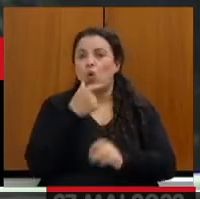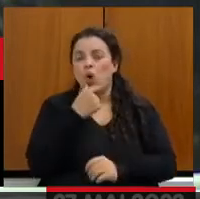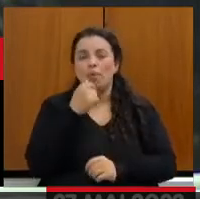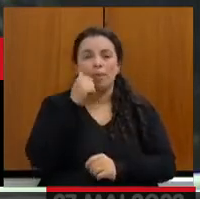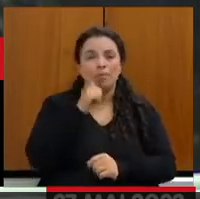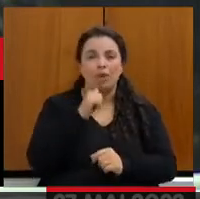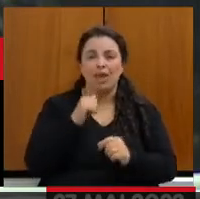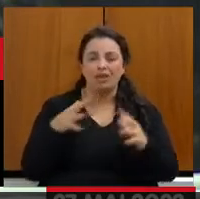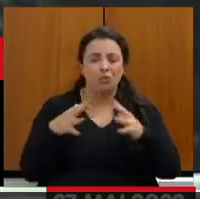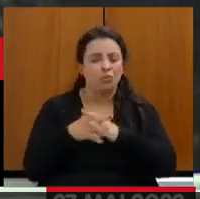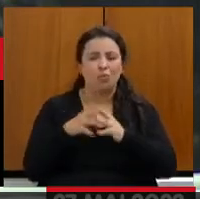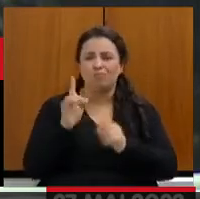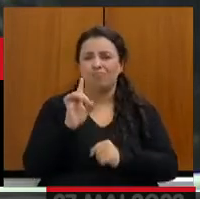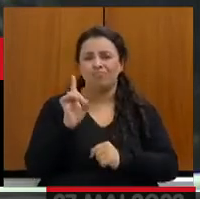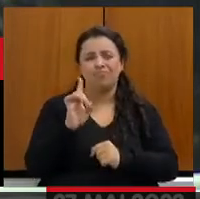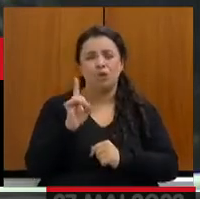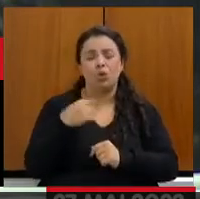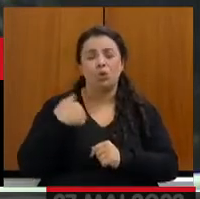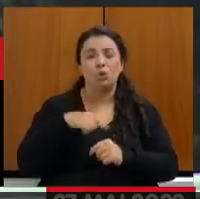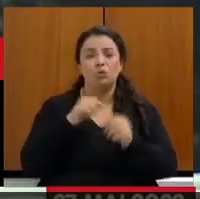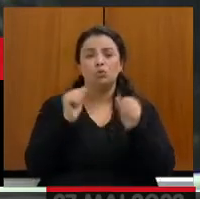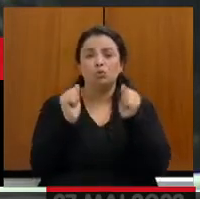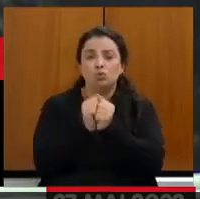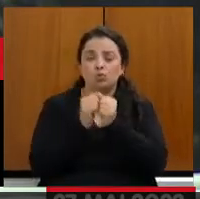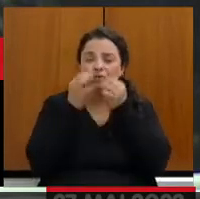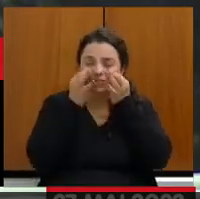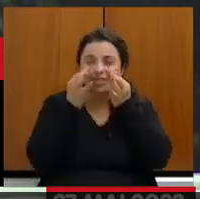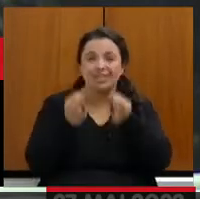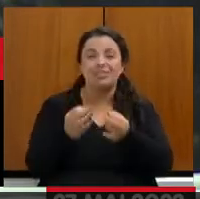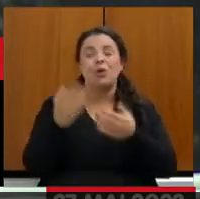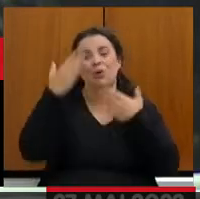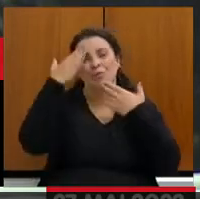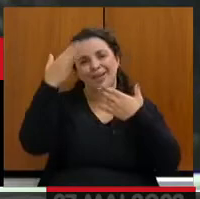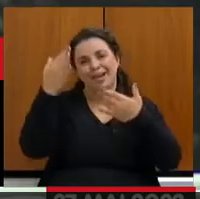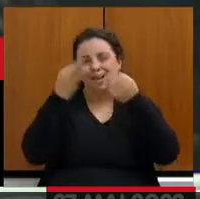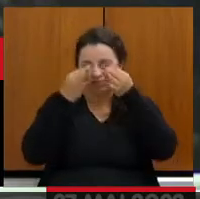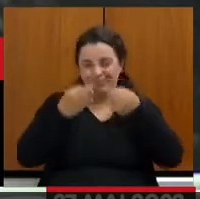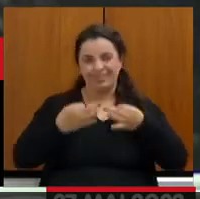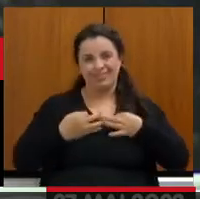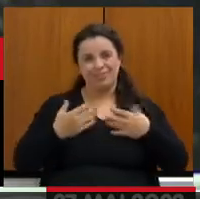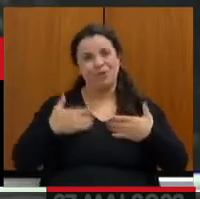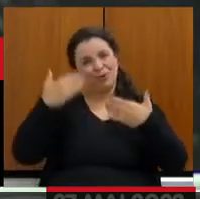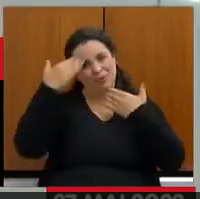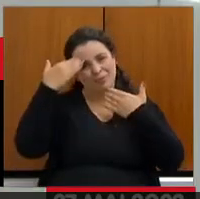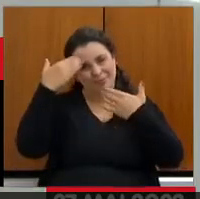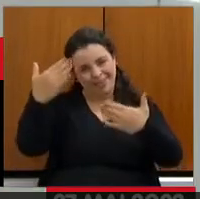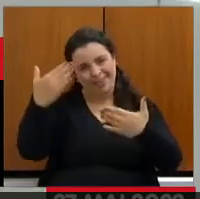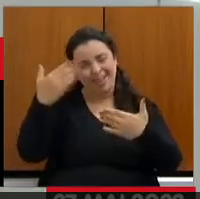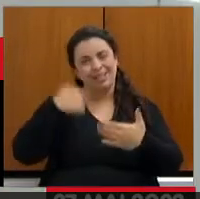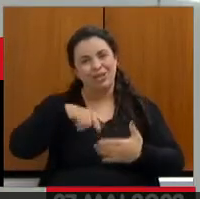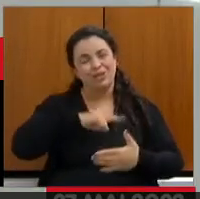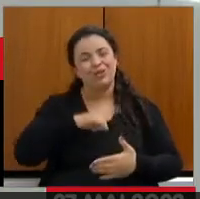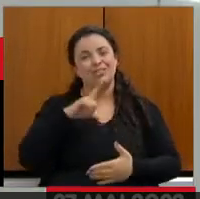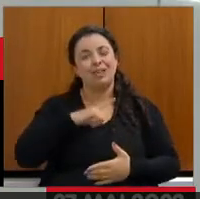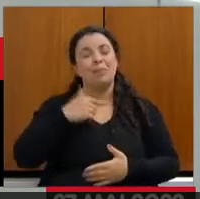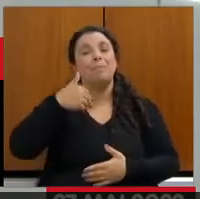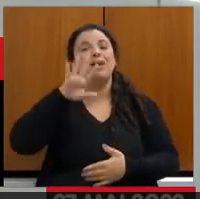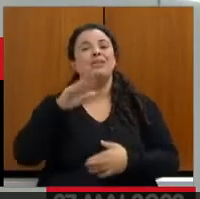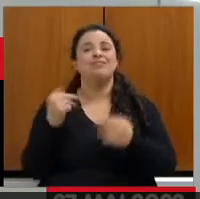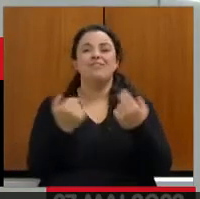mulheres nós juntos na escuta Obrigada pela escuta um obrigado de coração e que a gente viva mais A